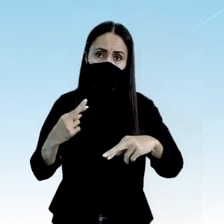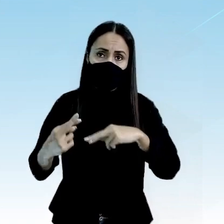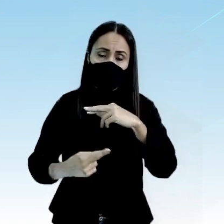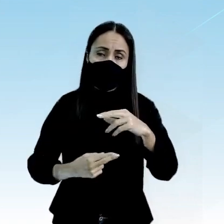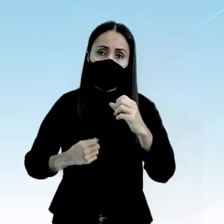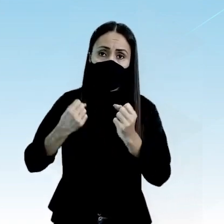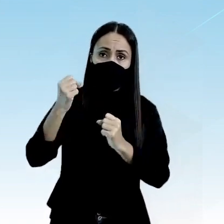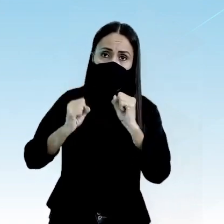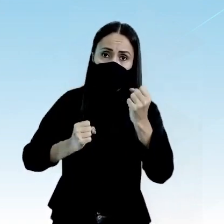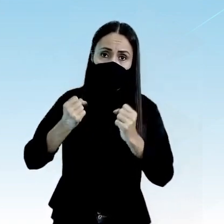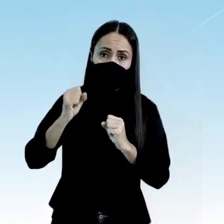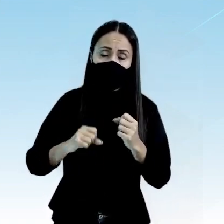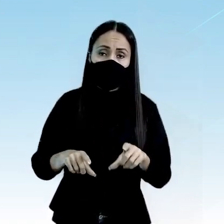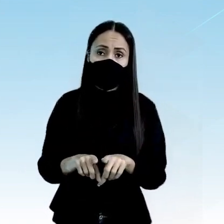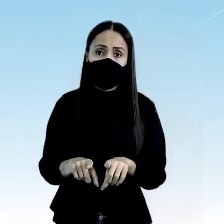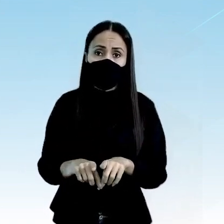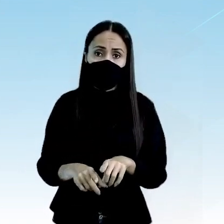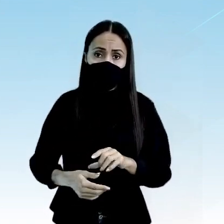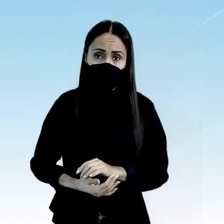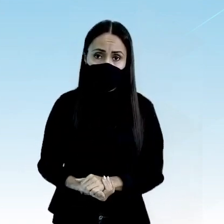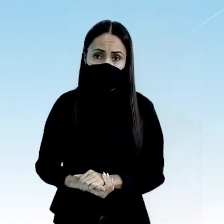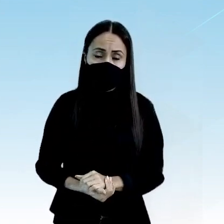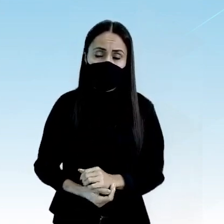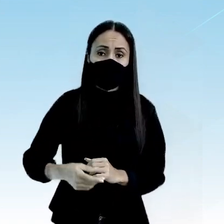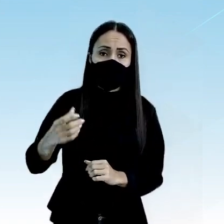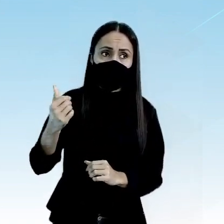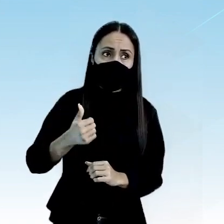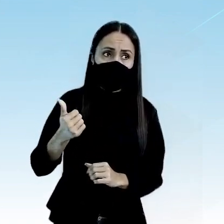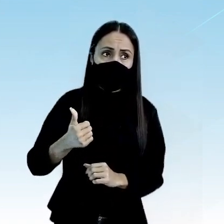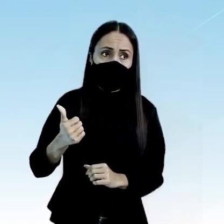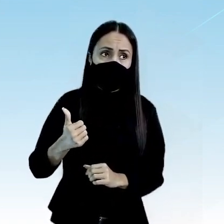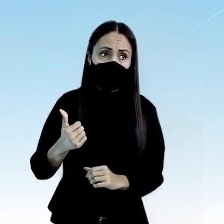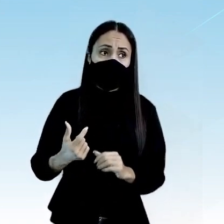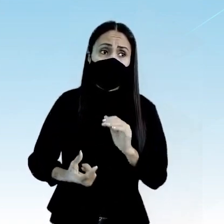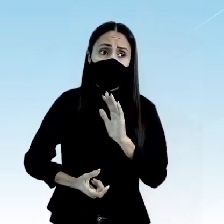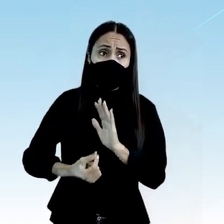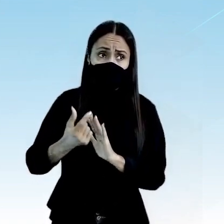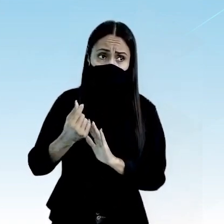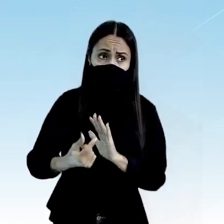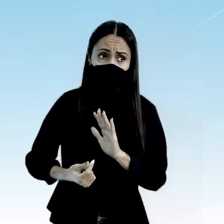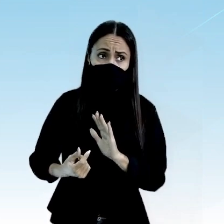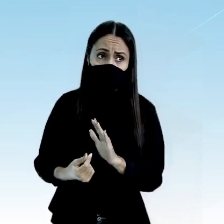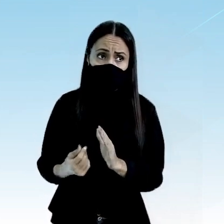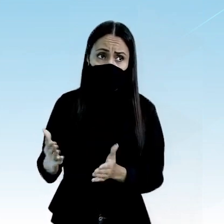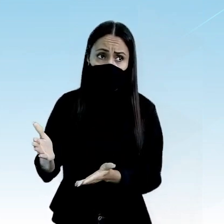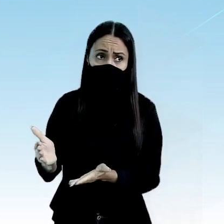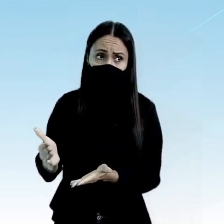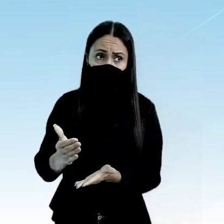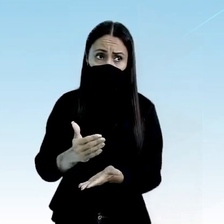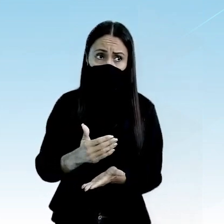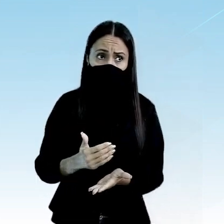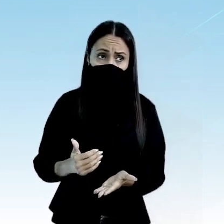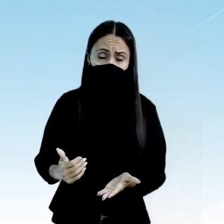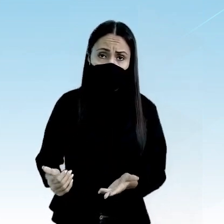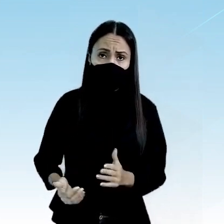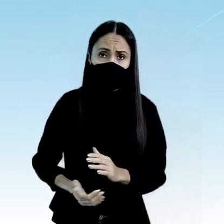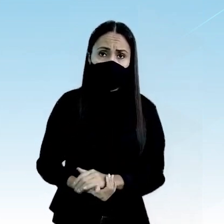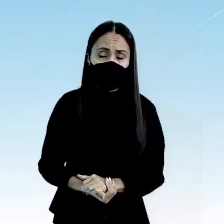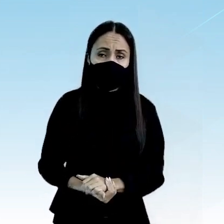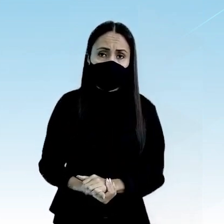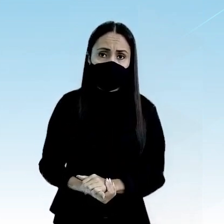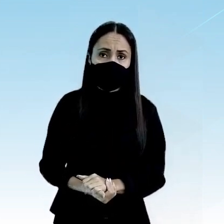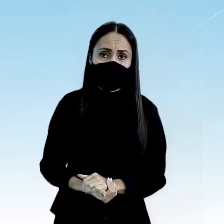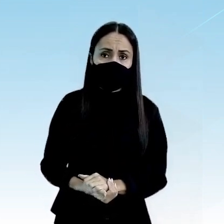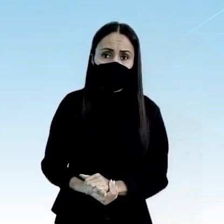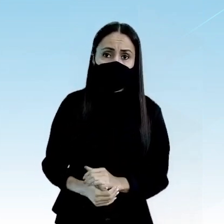Industrial, podemos citar. Primeiro, os capitais acumulados por meio da pirataria na costa